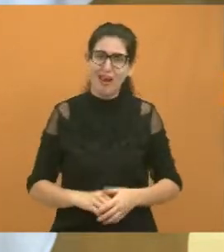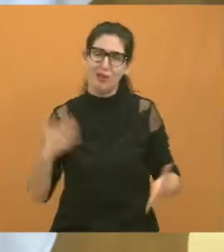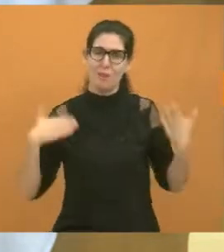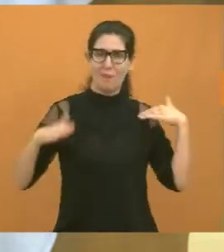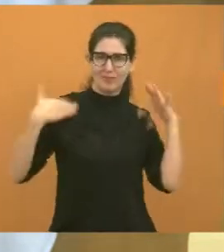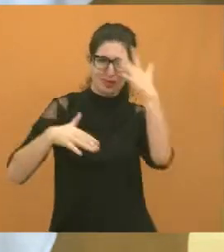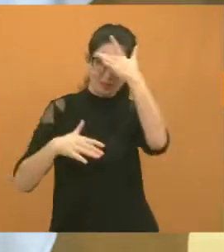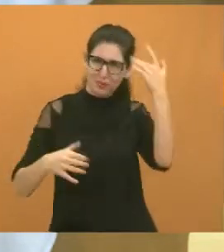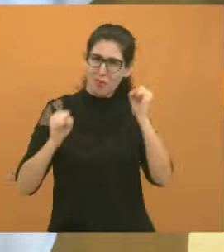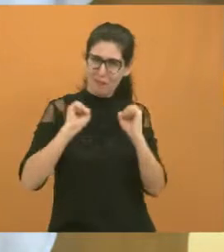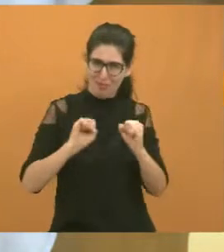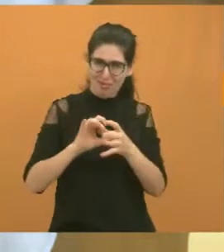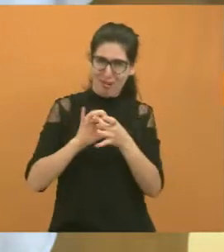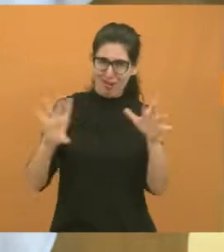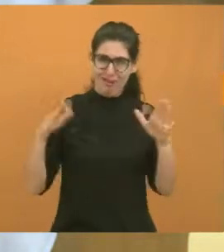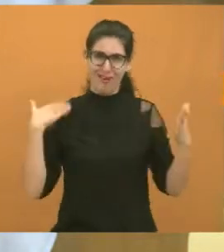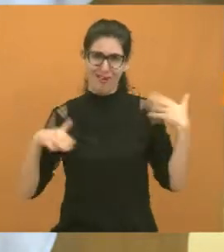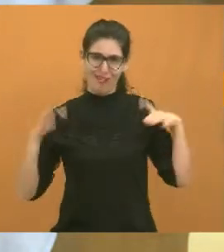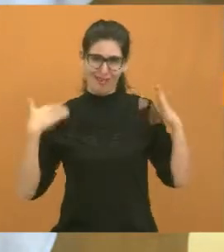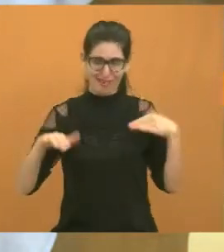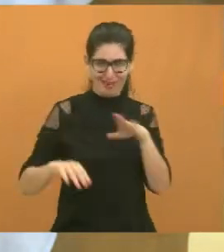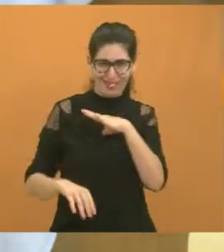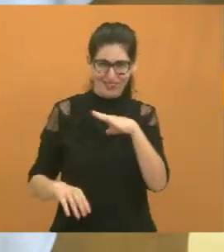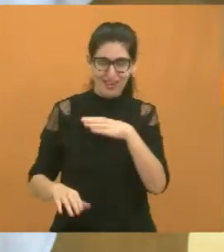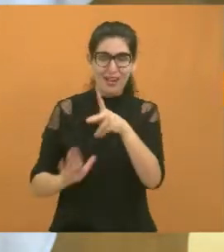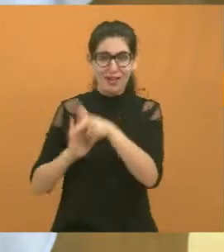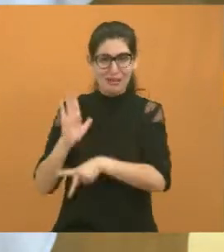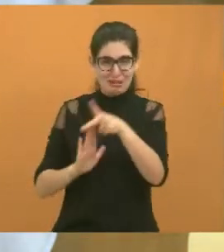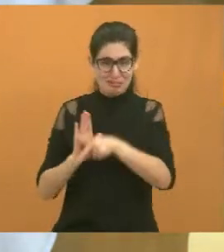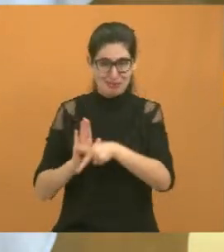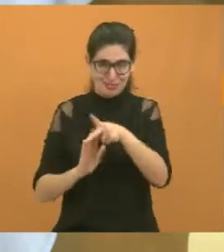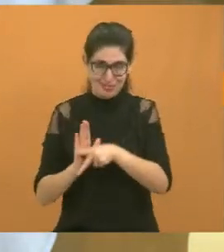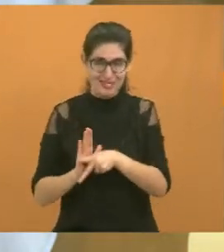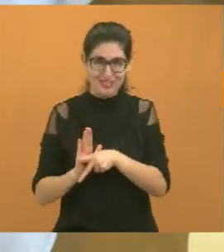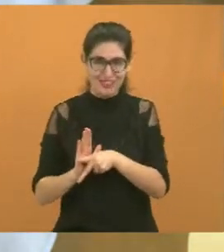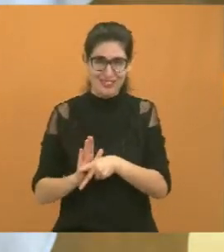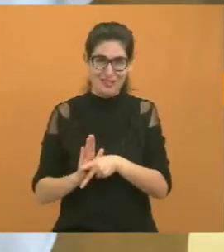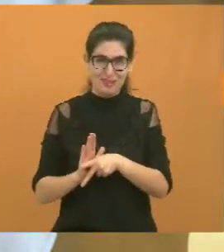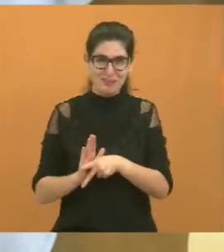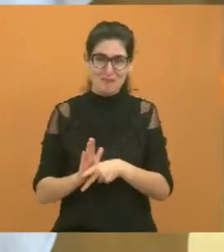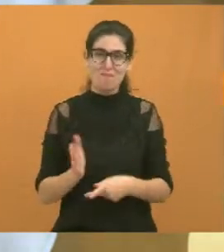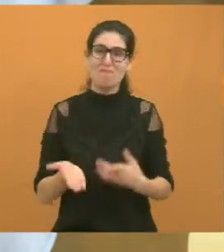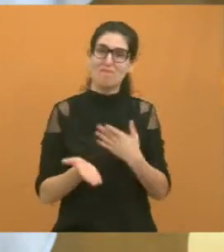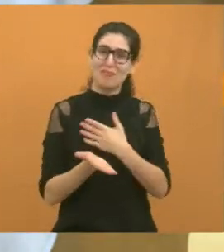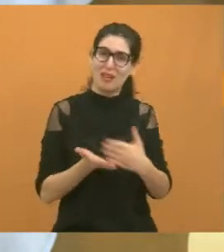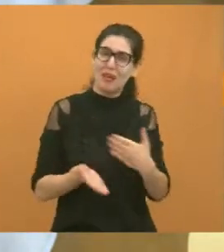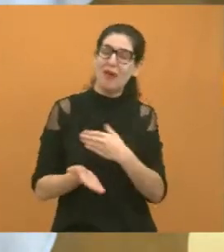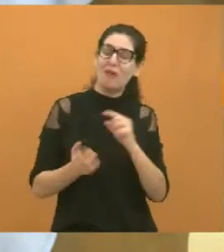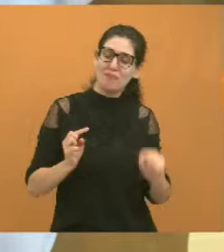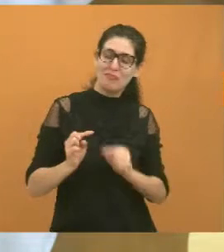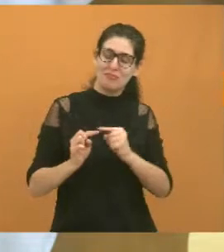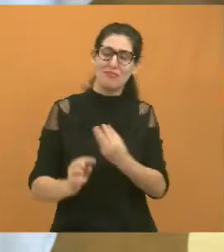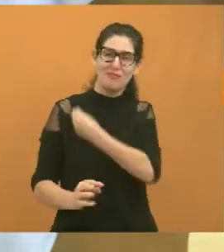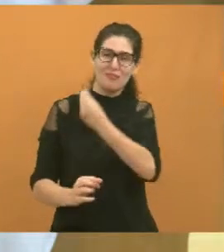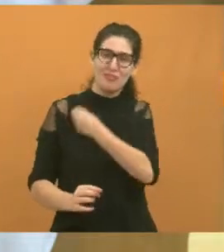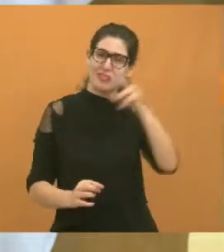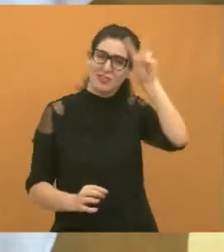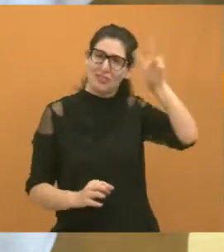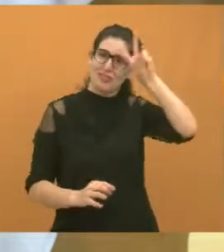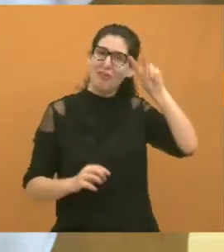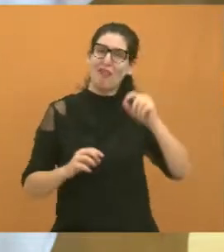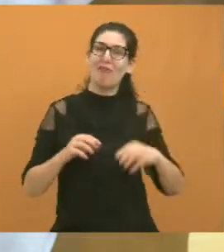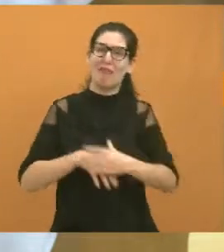nossa cidade. E esse projeto veio a calhar para que possamos manter viva a história de